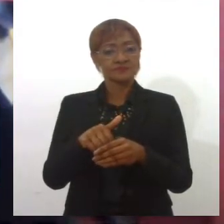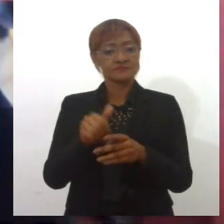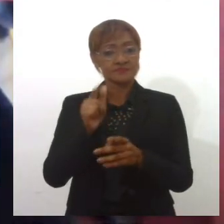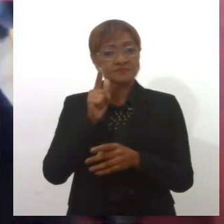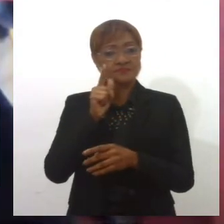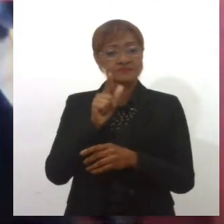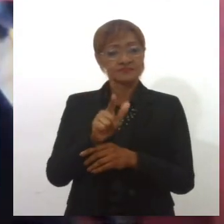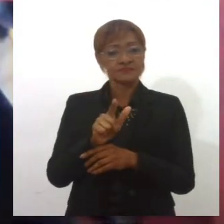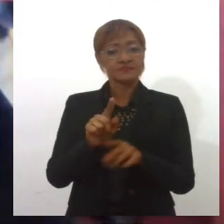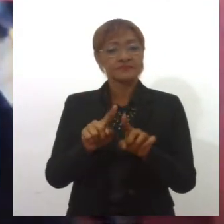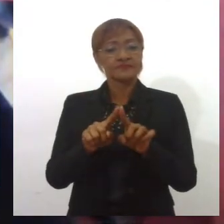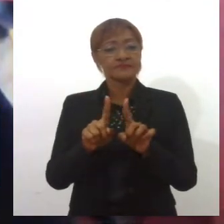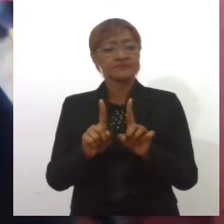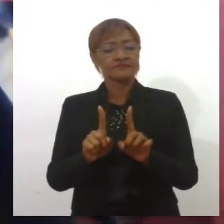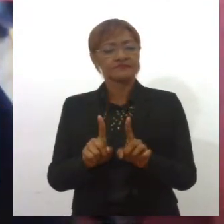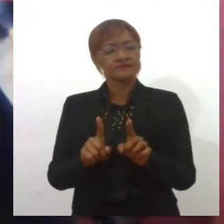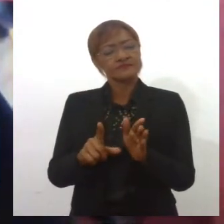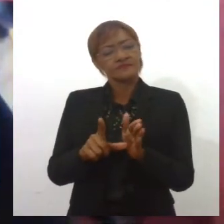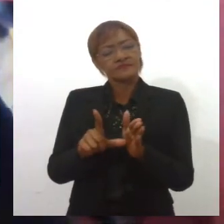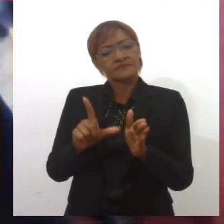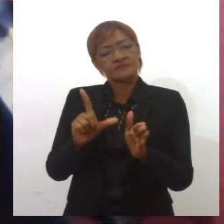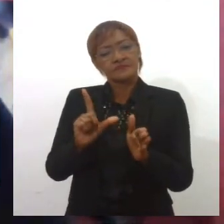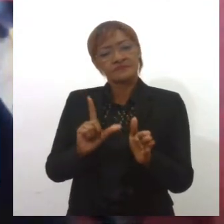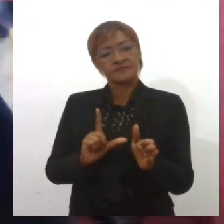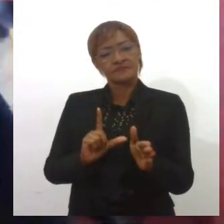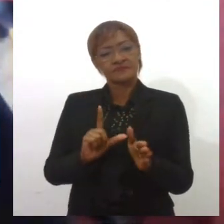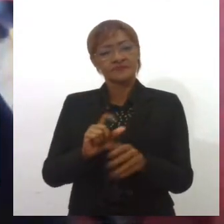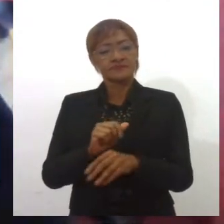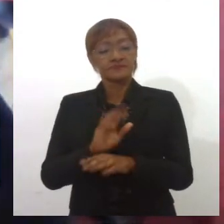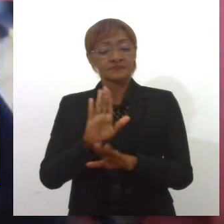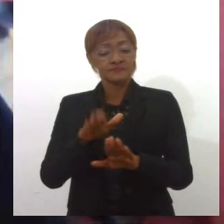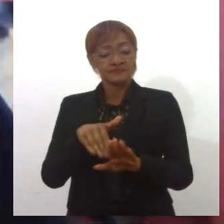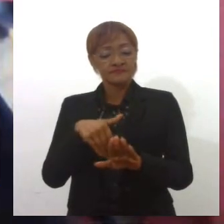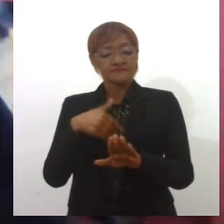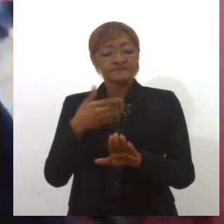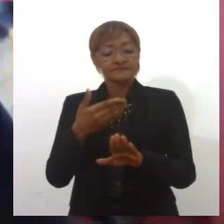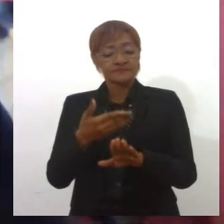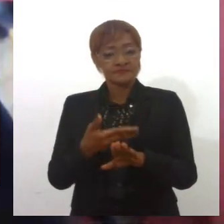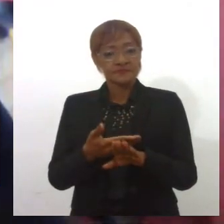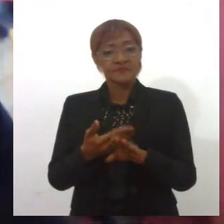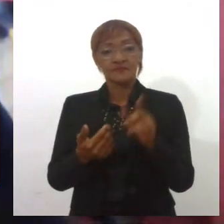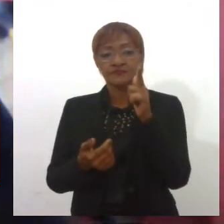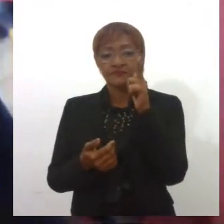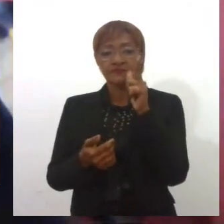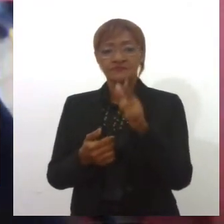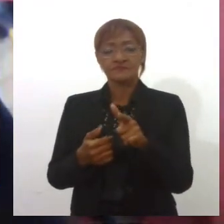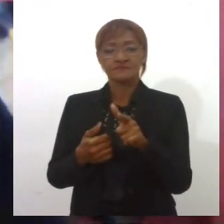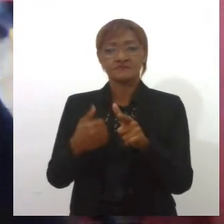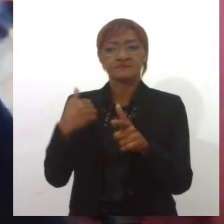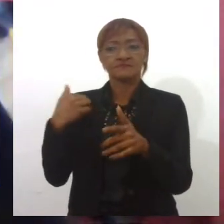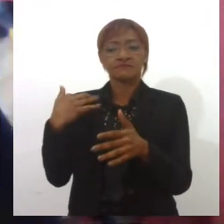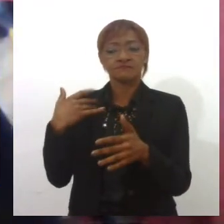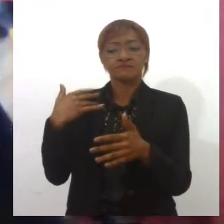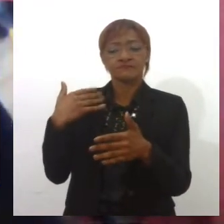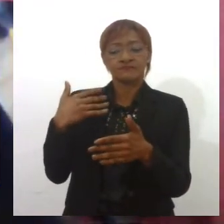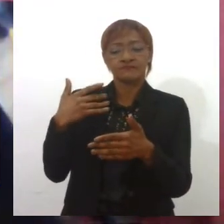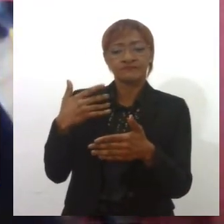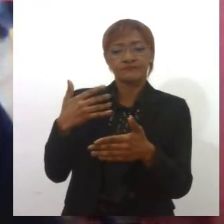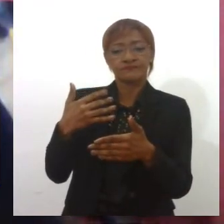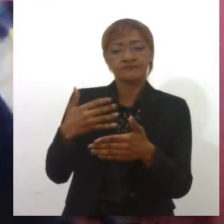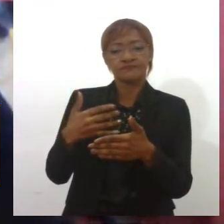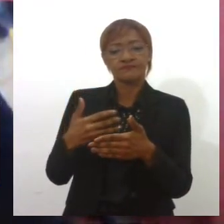foram garantidos pela Revolução Francesa até realmente se concretizar, foi um caminho muito longo, não foi imediato,